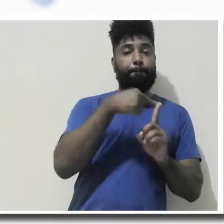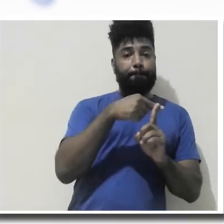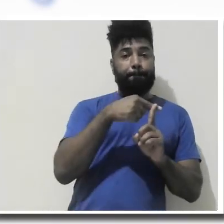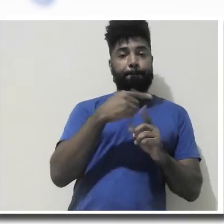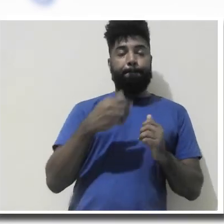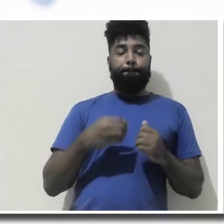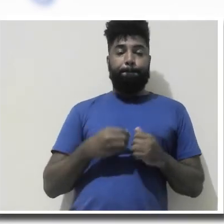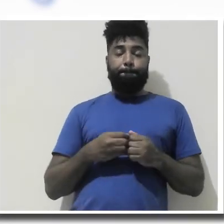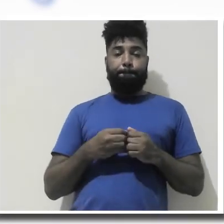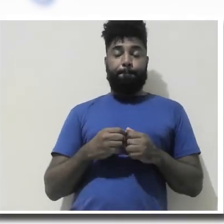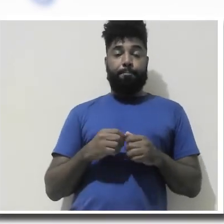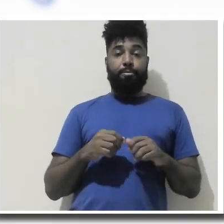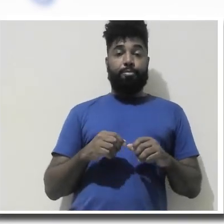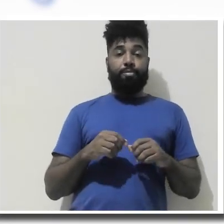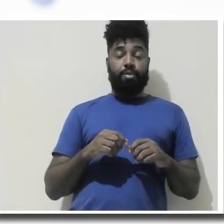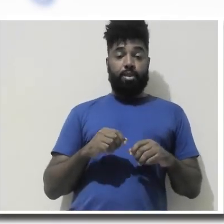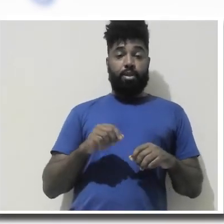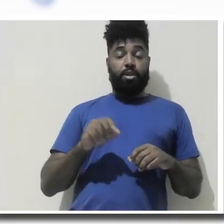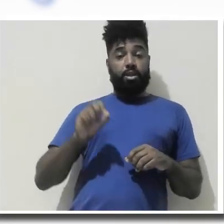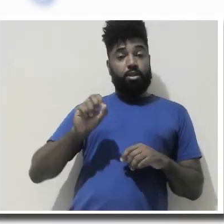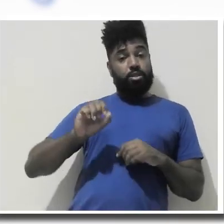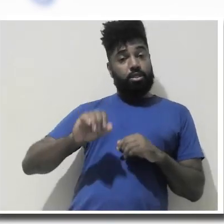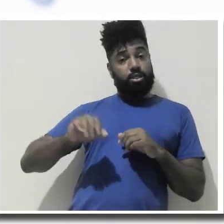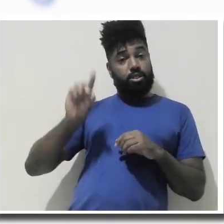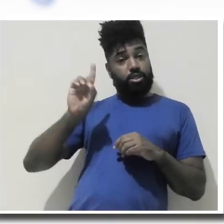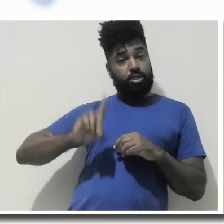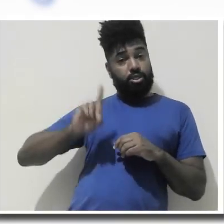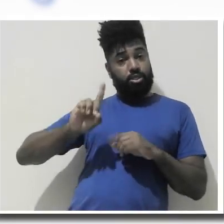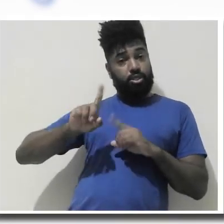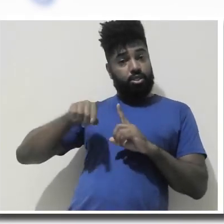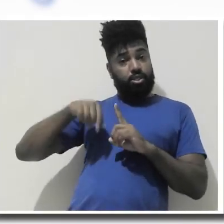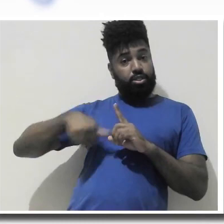mais na região superior direita,